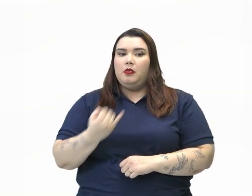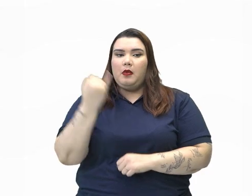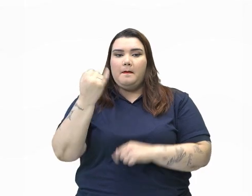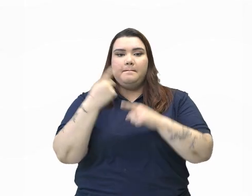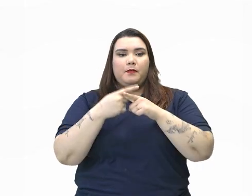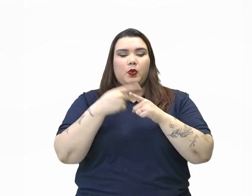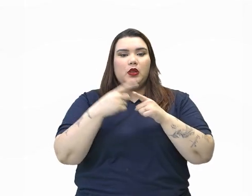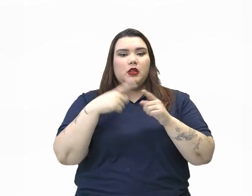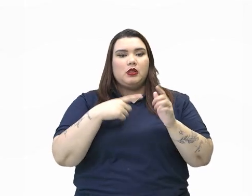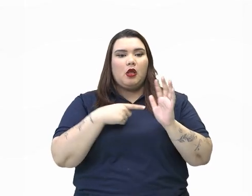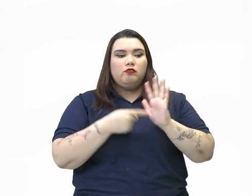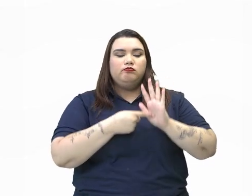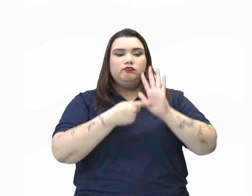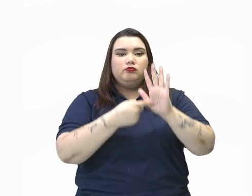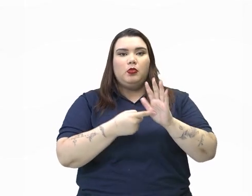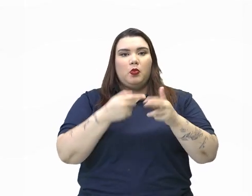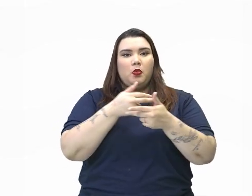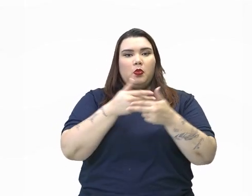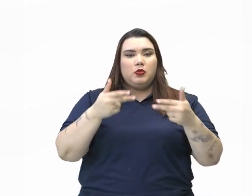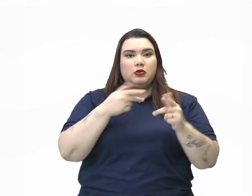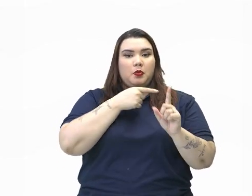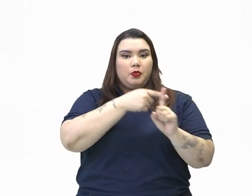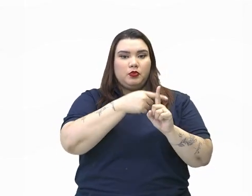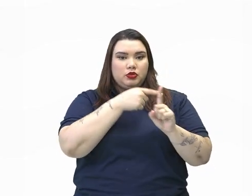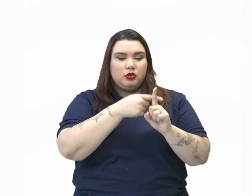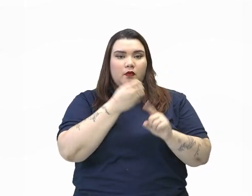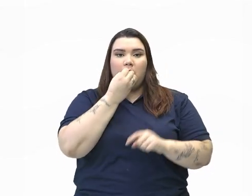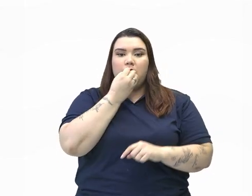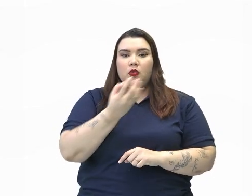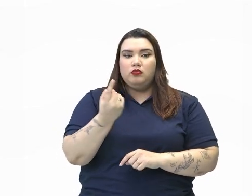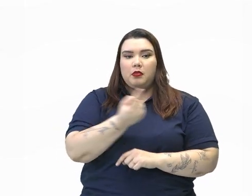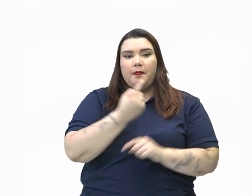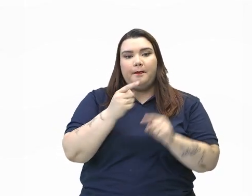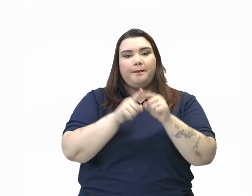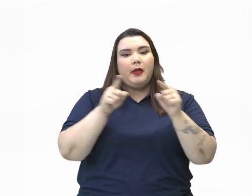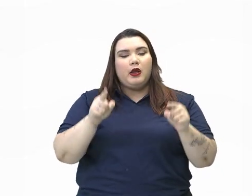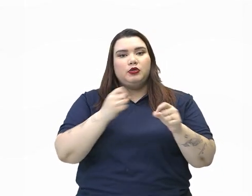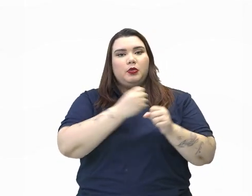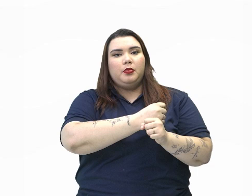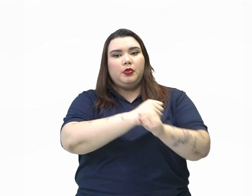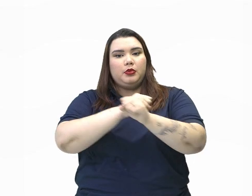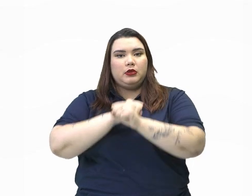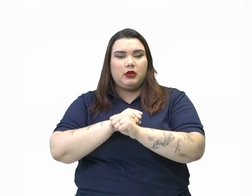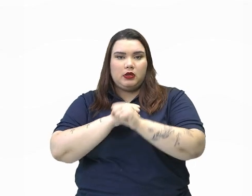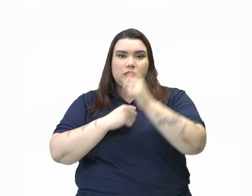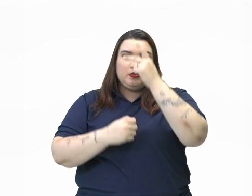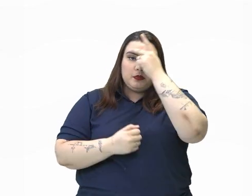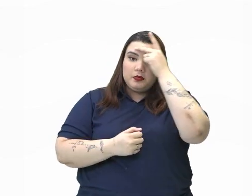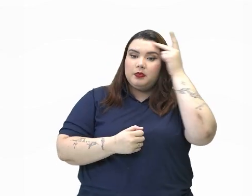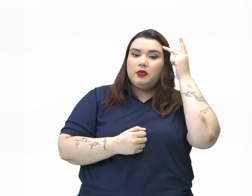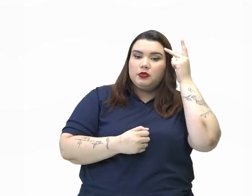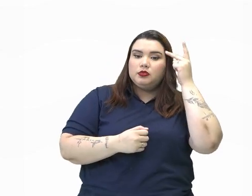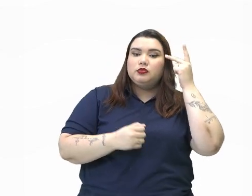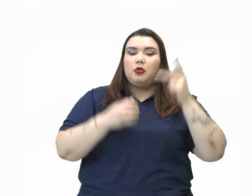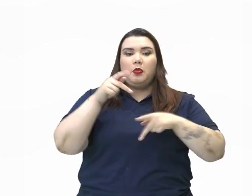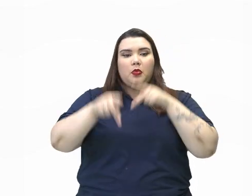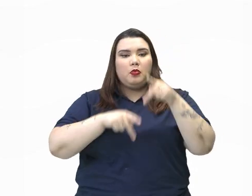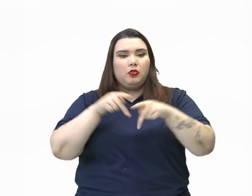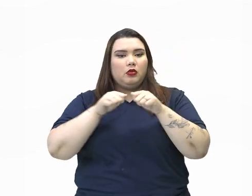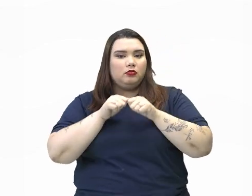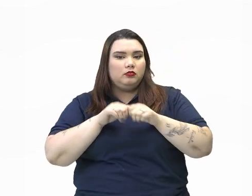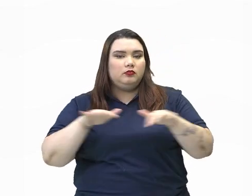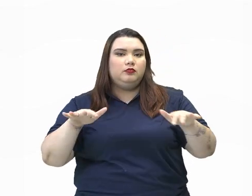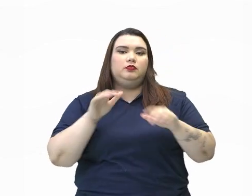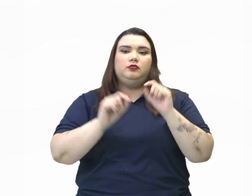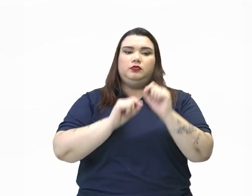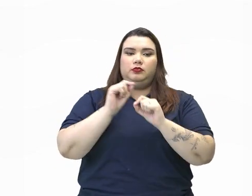ela traz ali benefícios não apenas individuais, né, mas vão proteger também o restante da população,